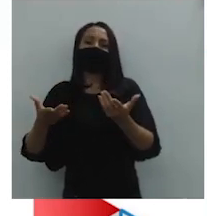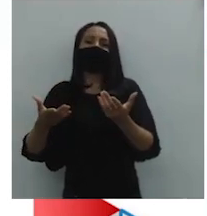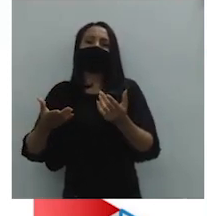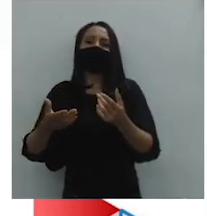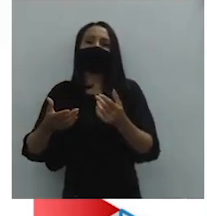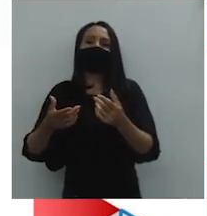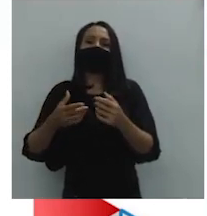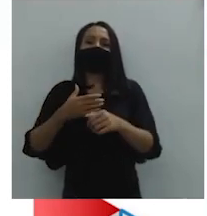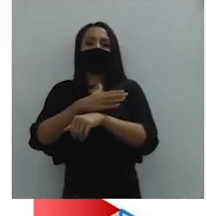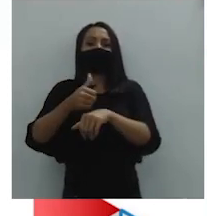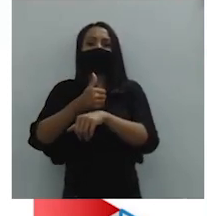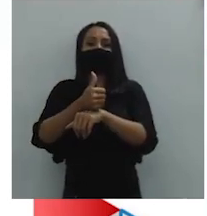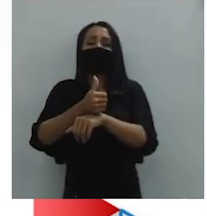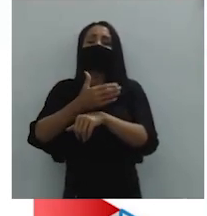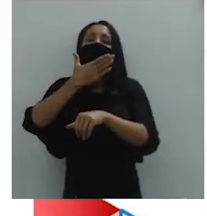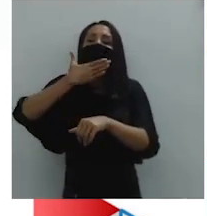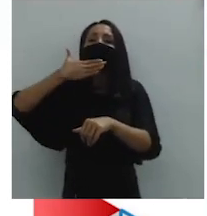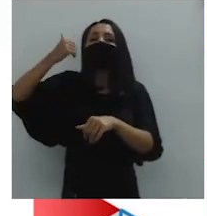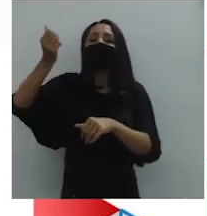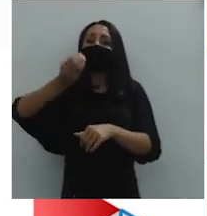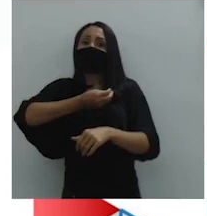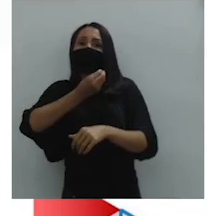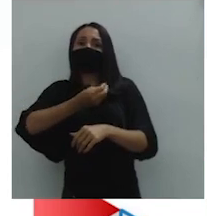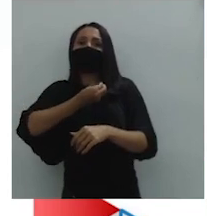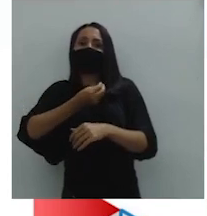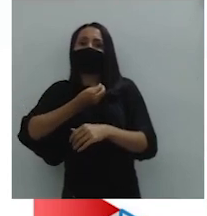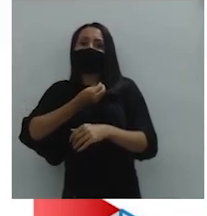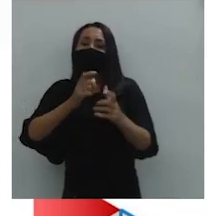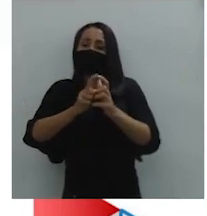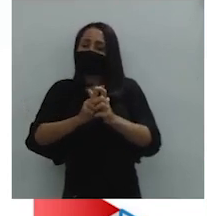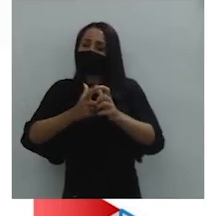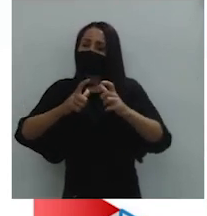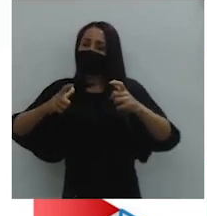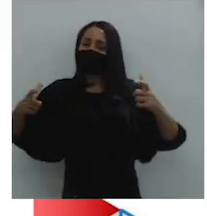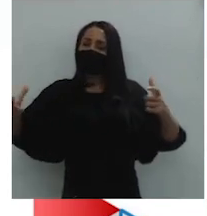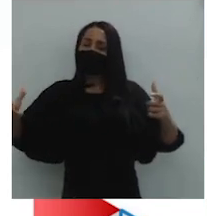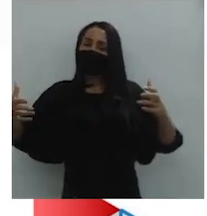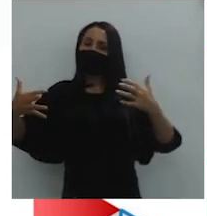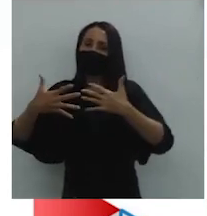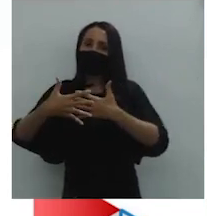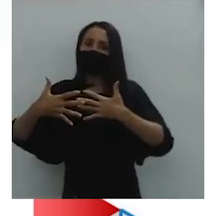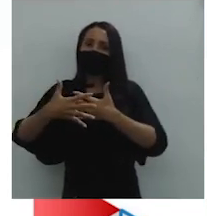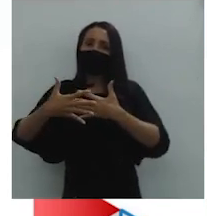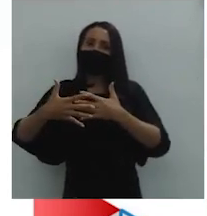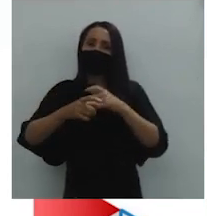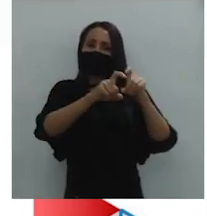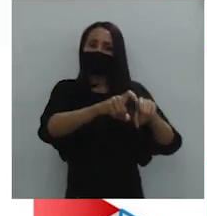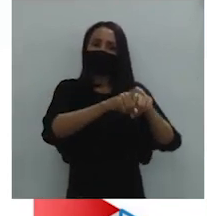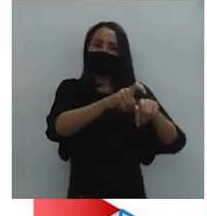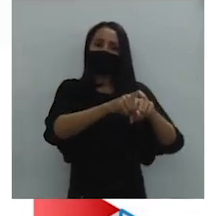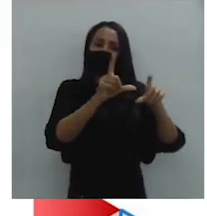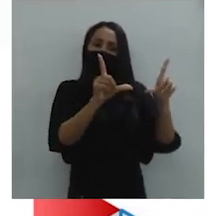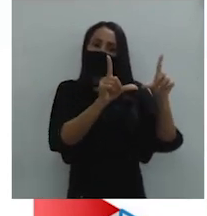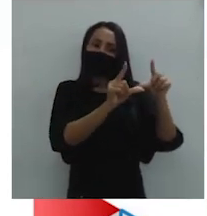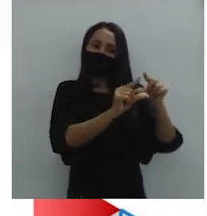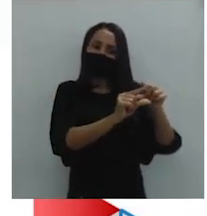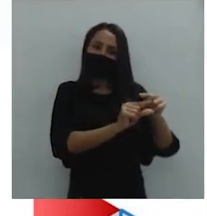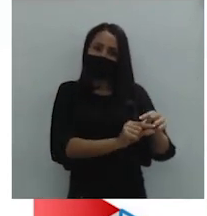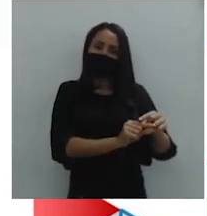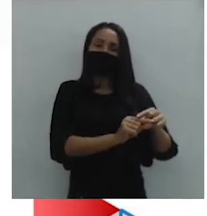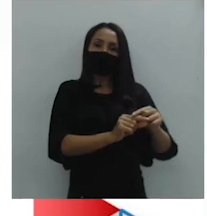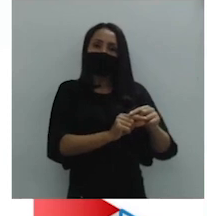certo? Aí isso gerou o crescimento das cidades, a diminuição da vegetação, mudanças